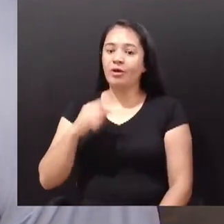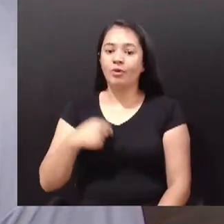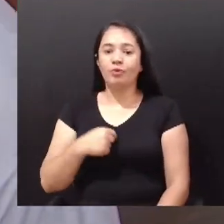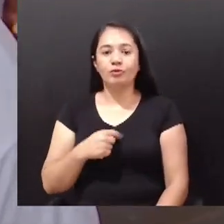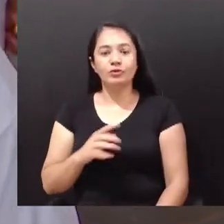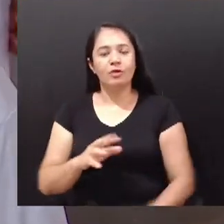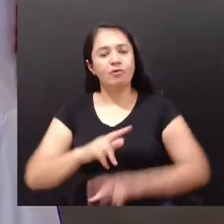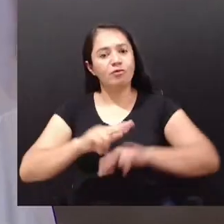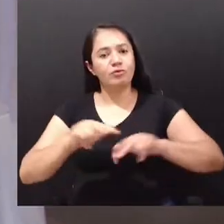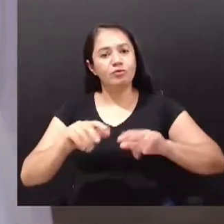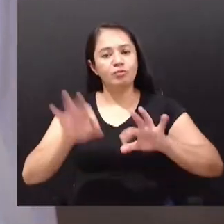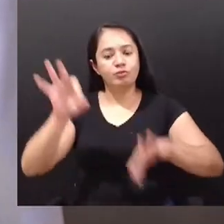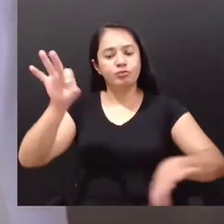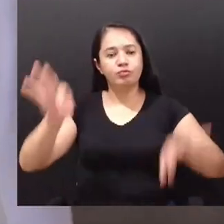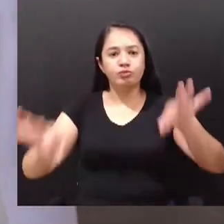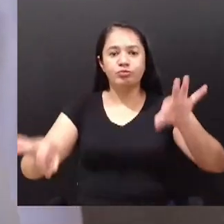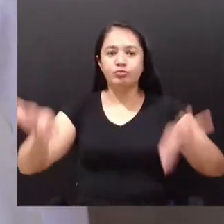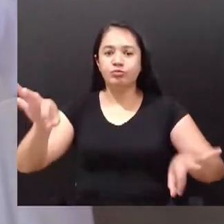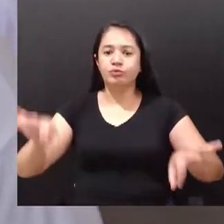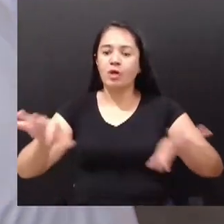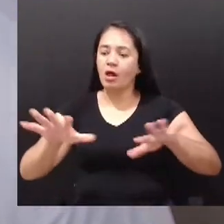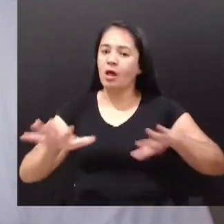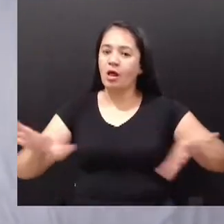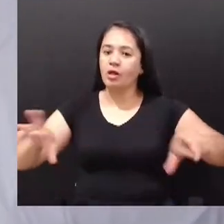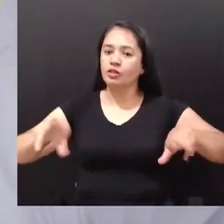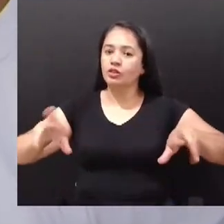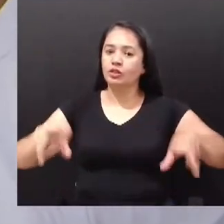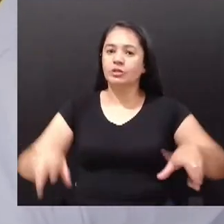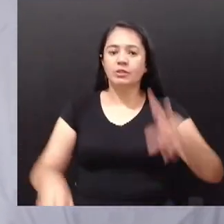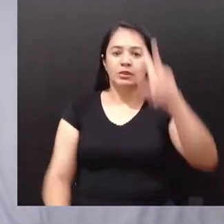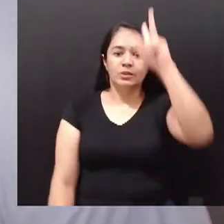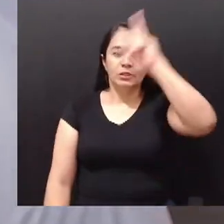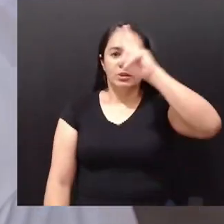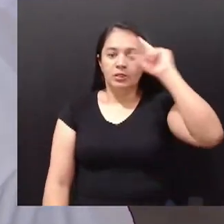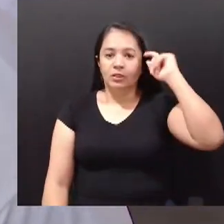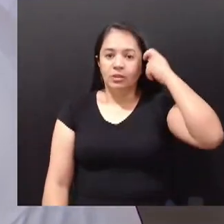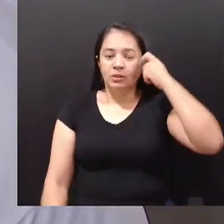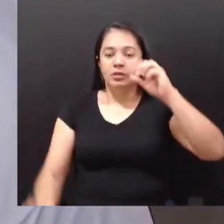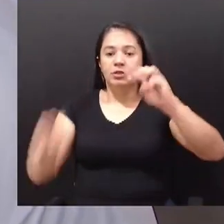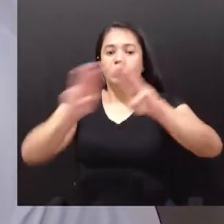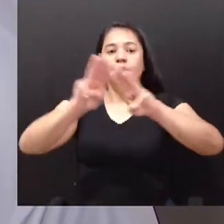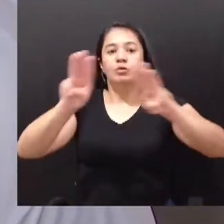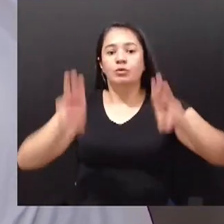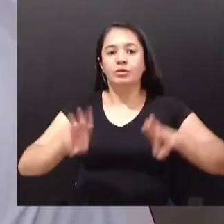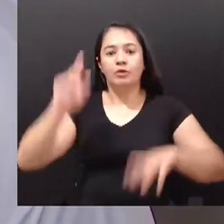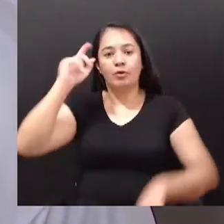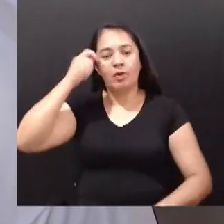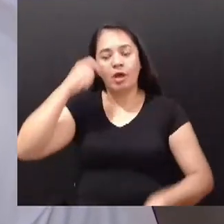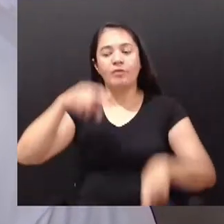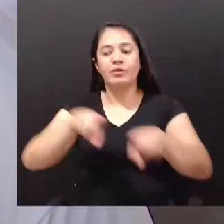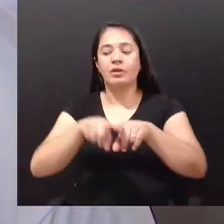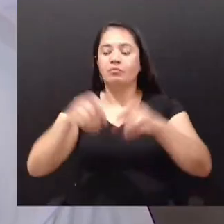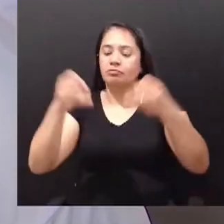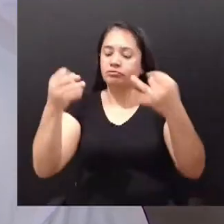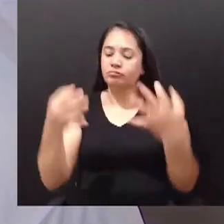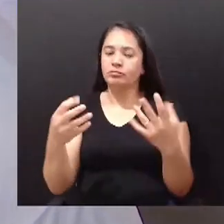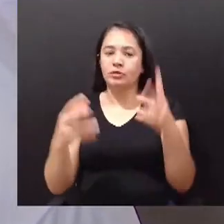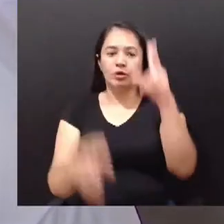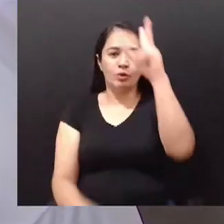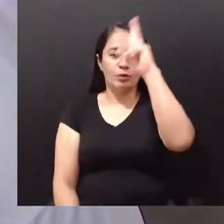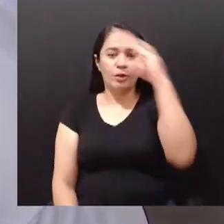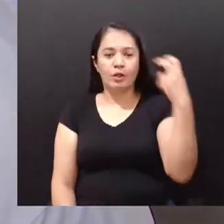oficinas, diversos âmbitos diferentes assim, da história negra. O pessoal do Museu Afro está aqui, então está trazendo muita história, muita cultura para a gente aqui da